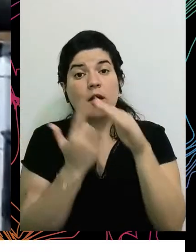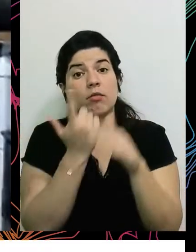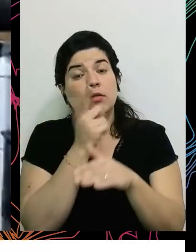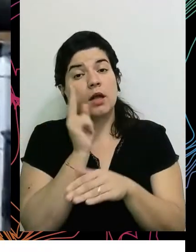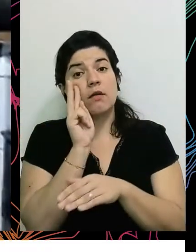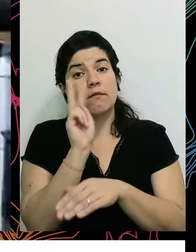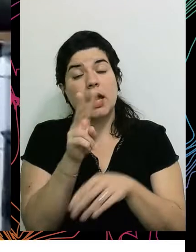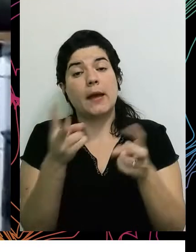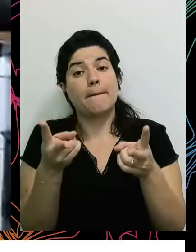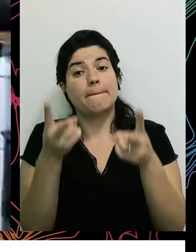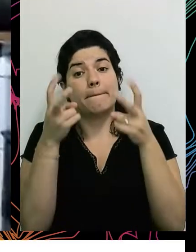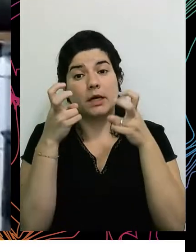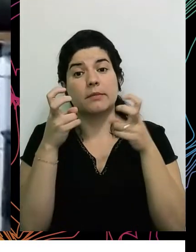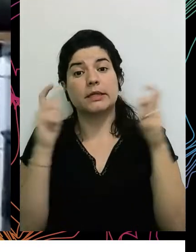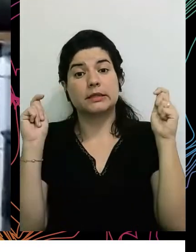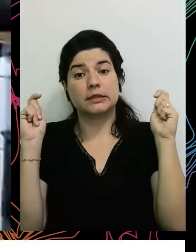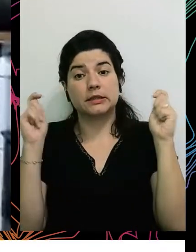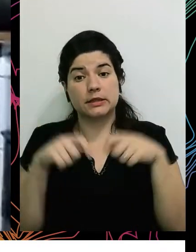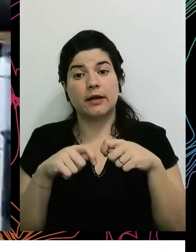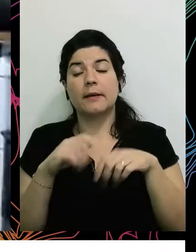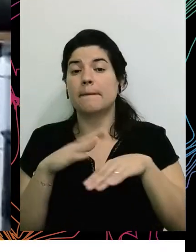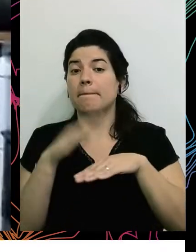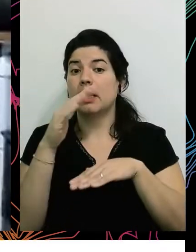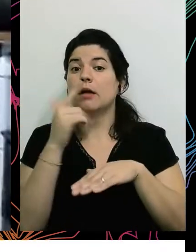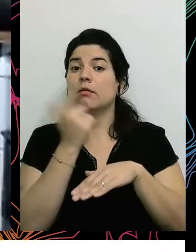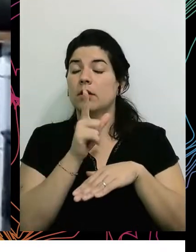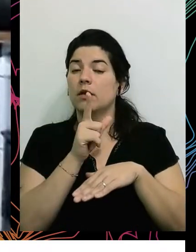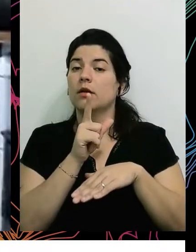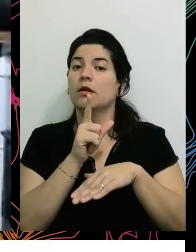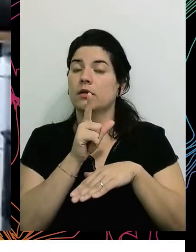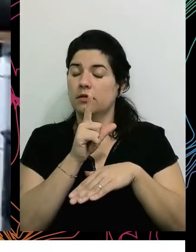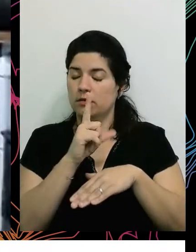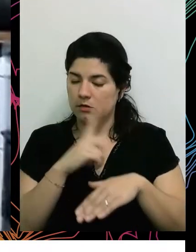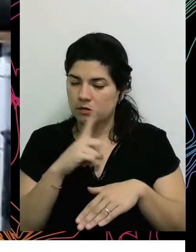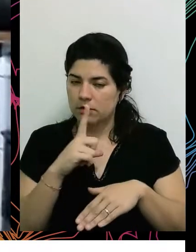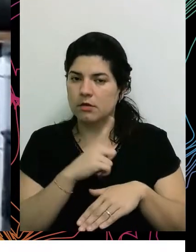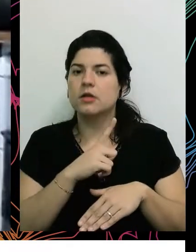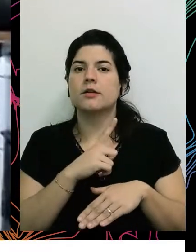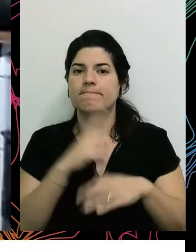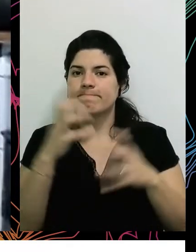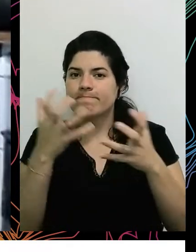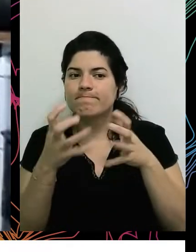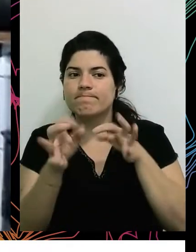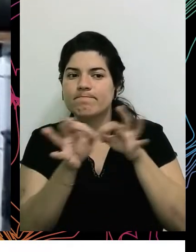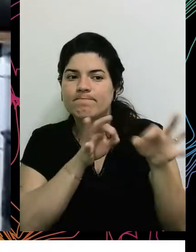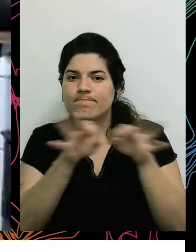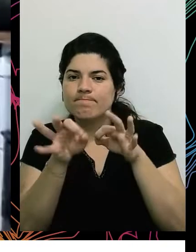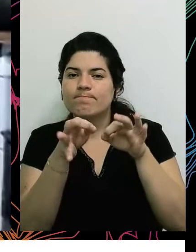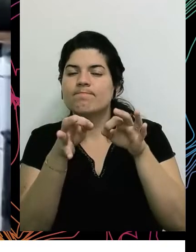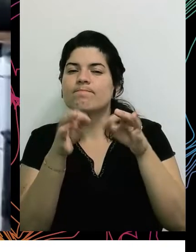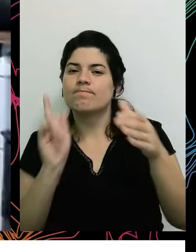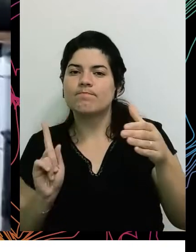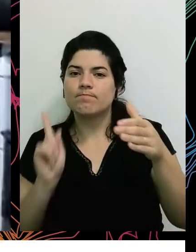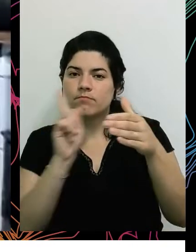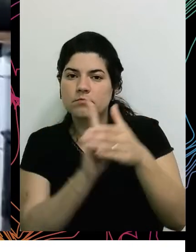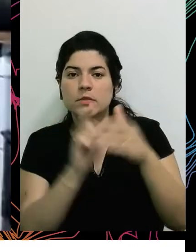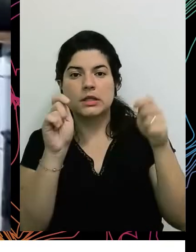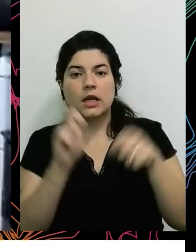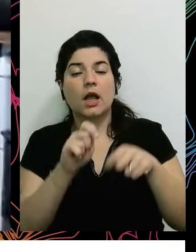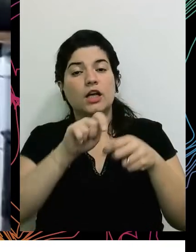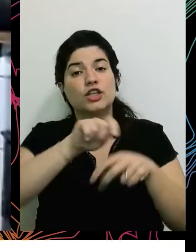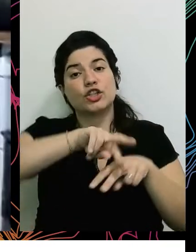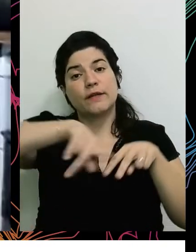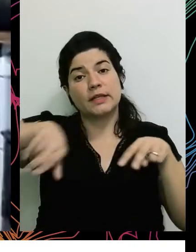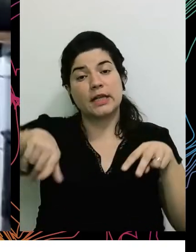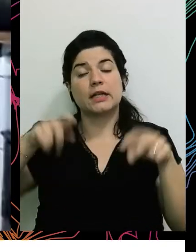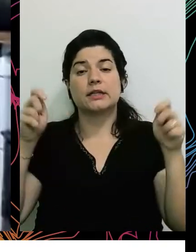reconhecido e cada vez mais investido, né, em programas de inclusão, de diversidade. Hoje, por exemplo,